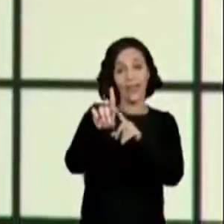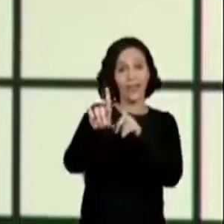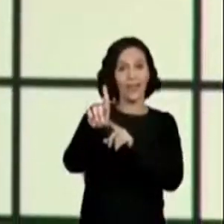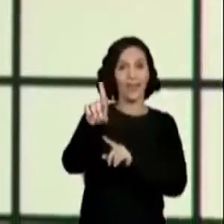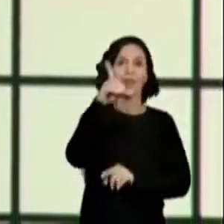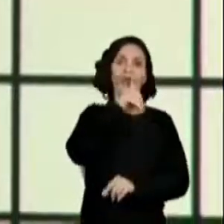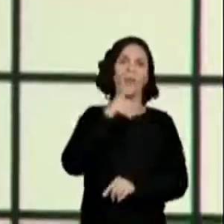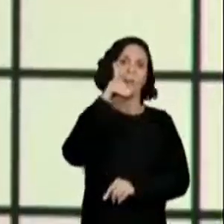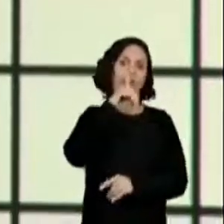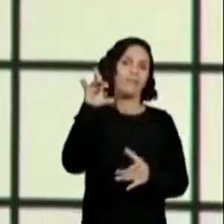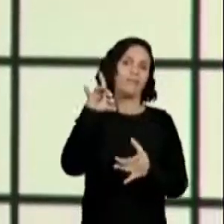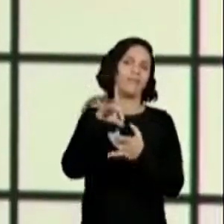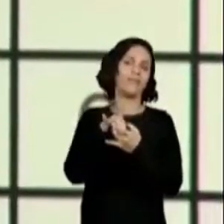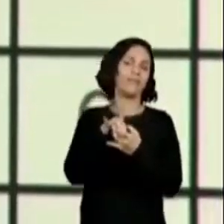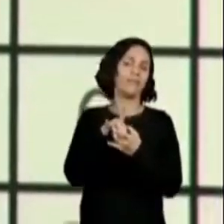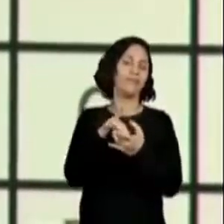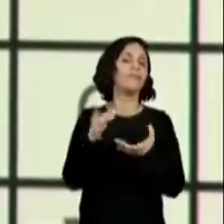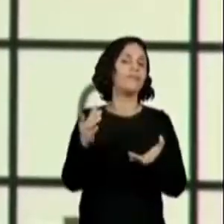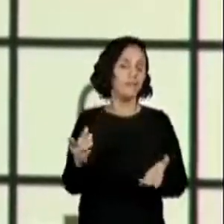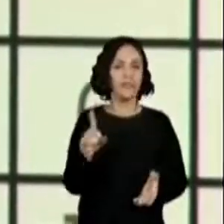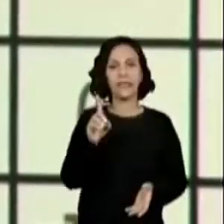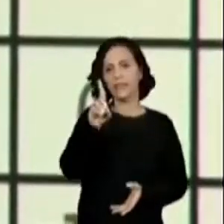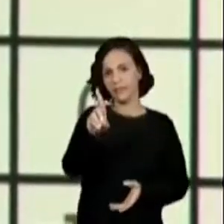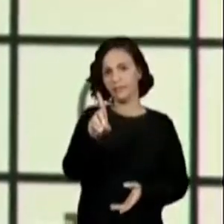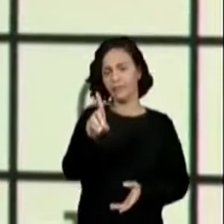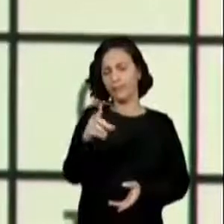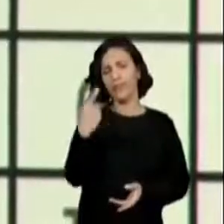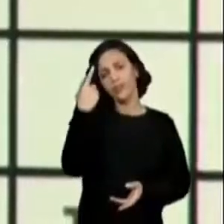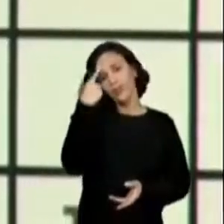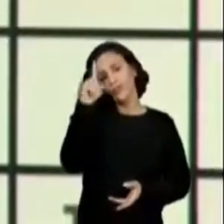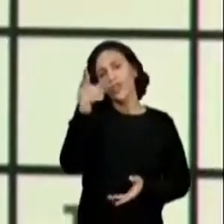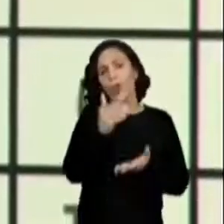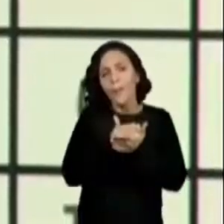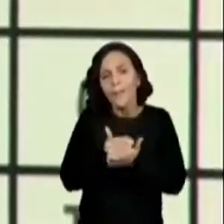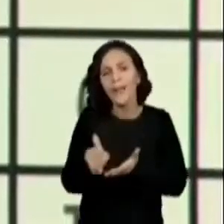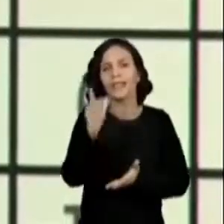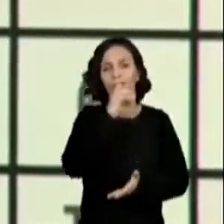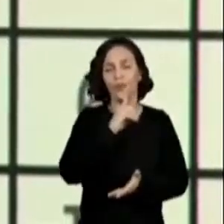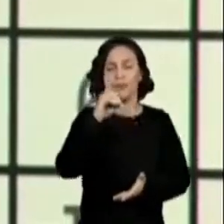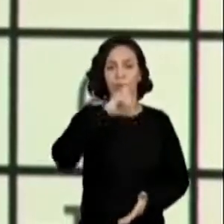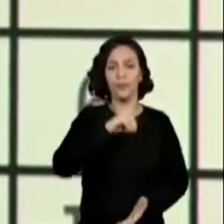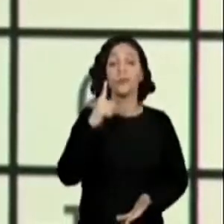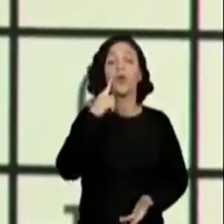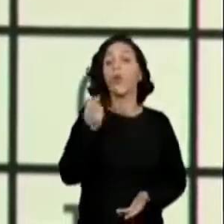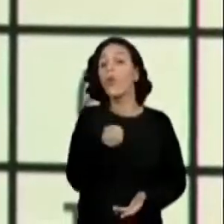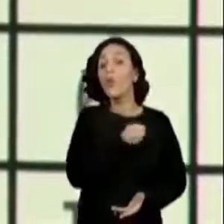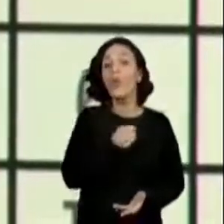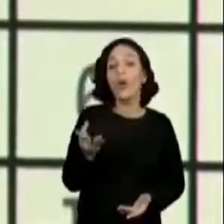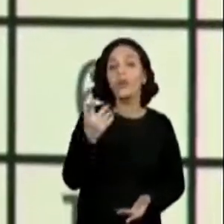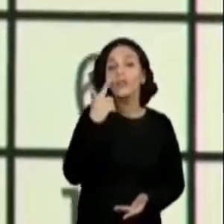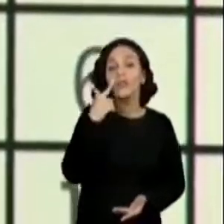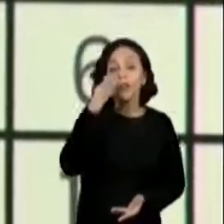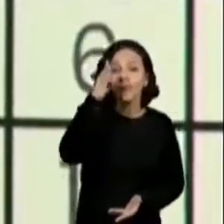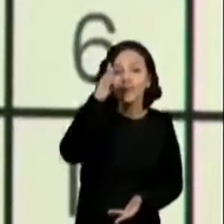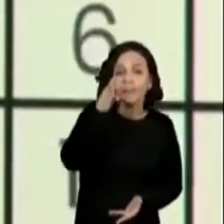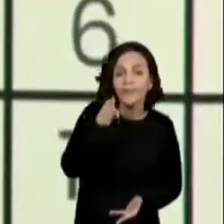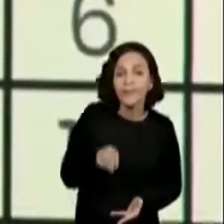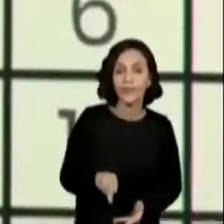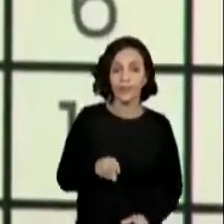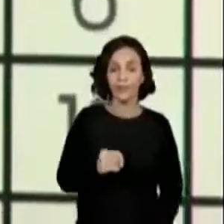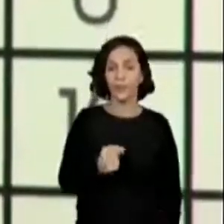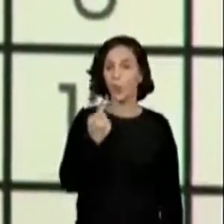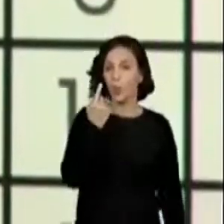domingo, lembra? É o primeiro, né? O primeiro dia ali da semana, no domingo. E aí eu vou contar, então,